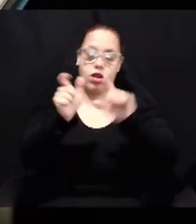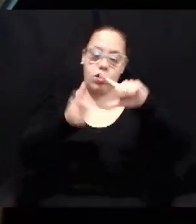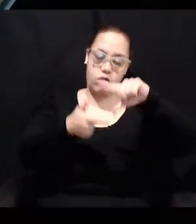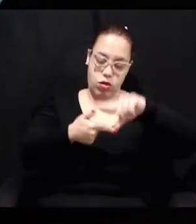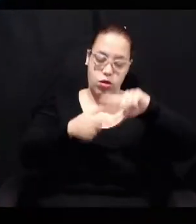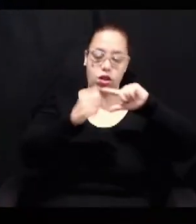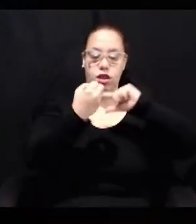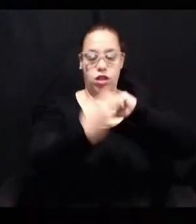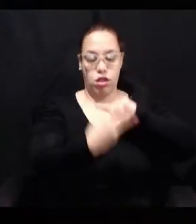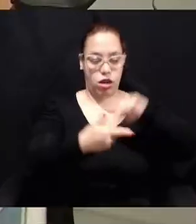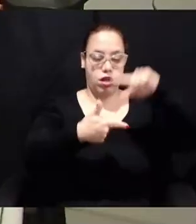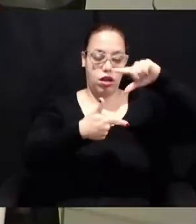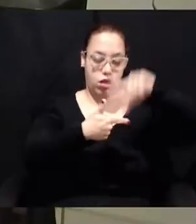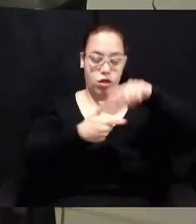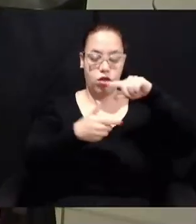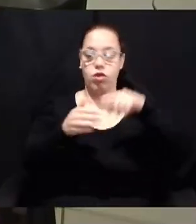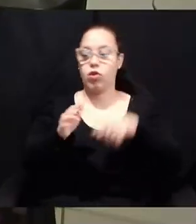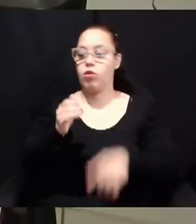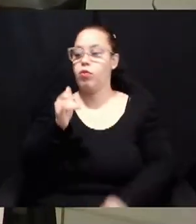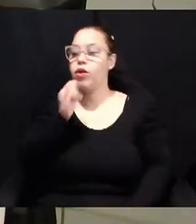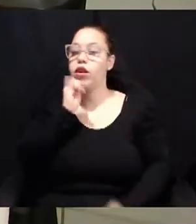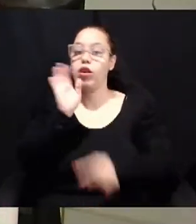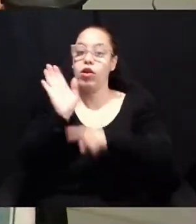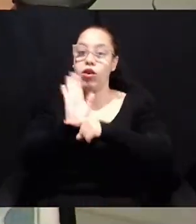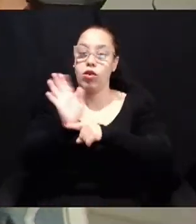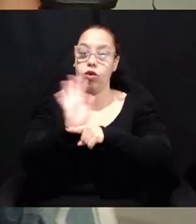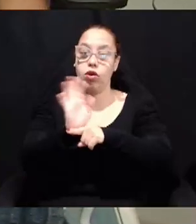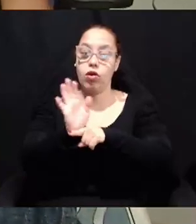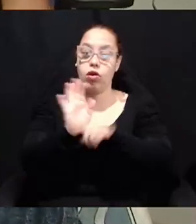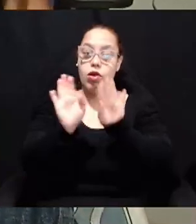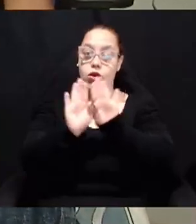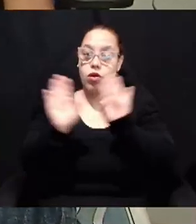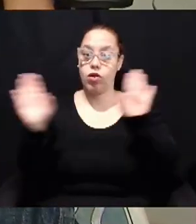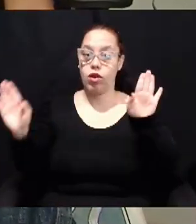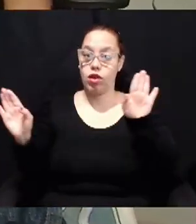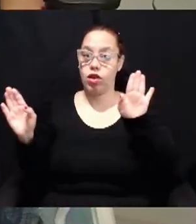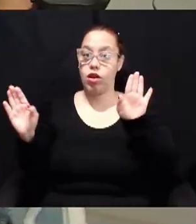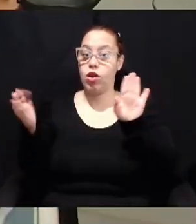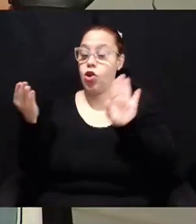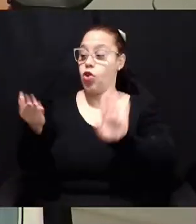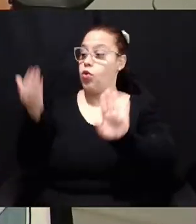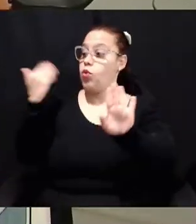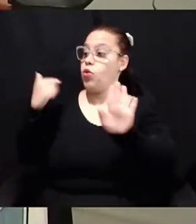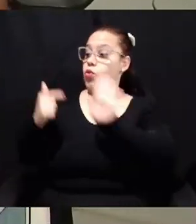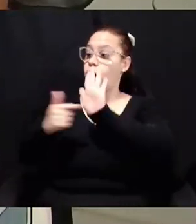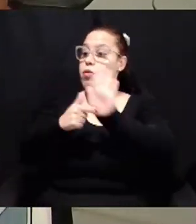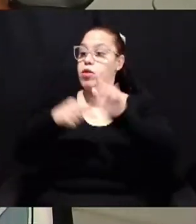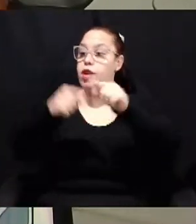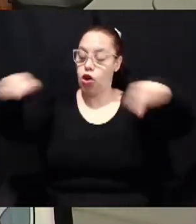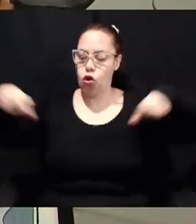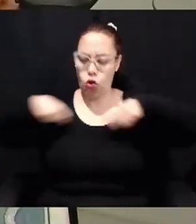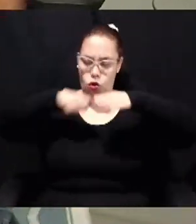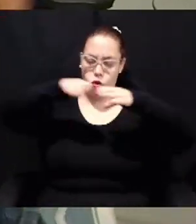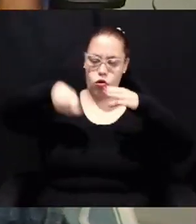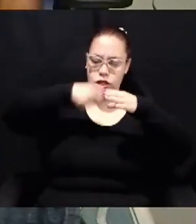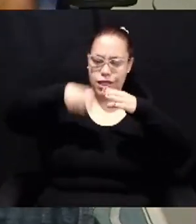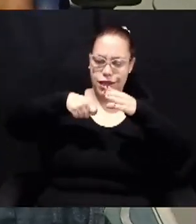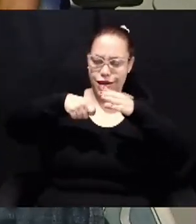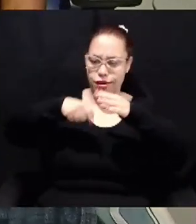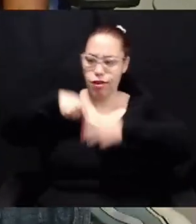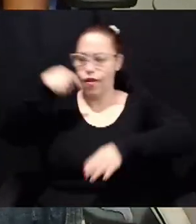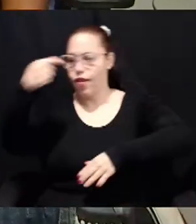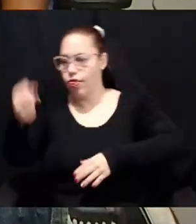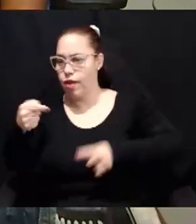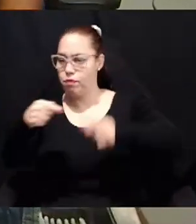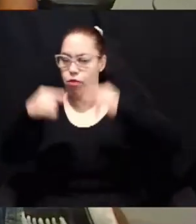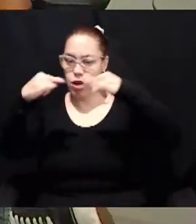do cinema, por exemplo, o pessoal põe o cenário, né? Uma externa, vai mostrar a cozinha, tananã, então é formas diferentes de você